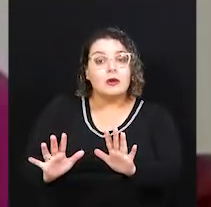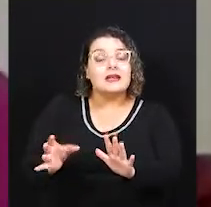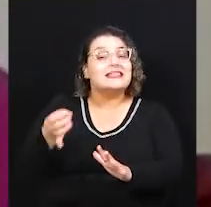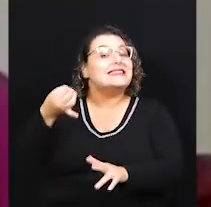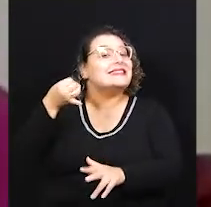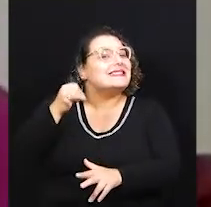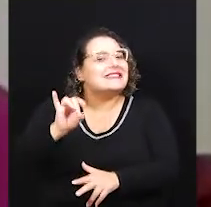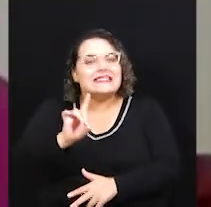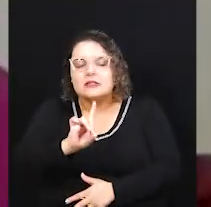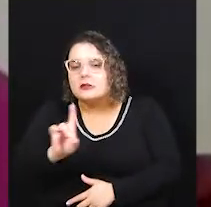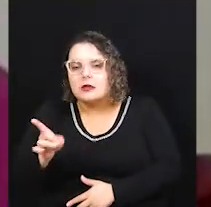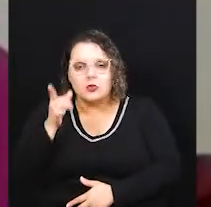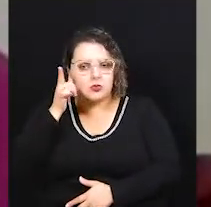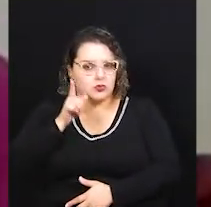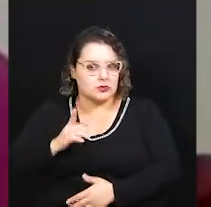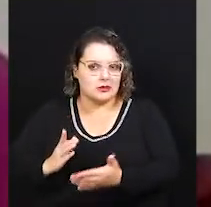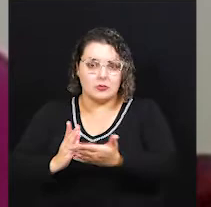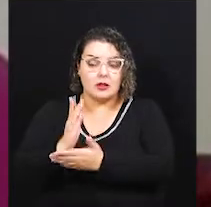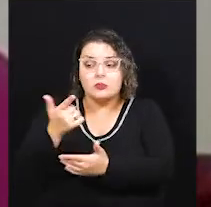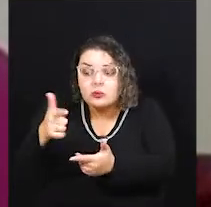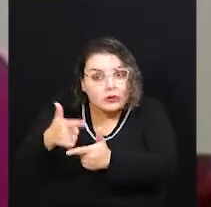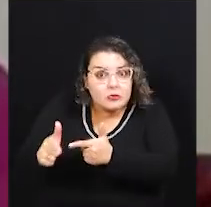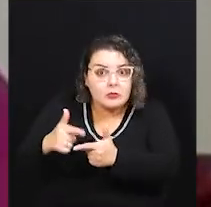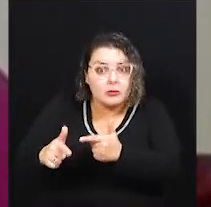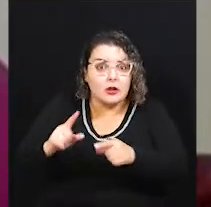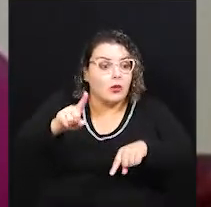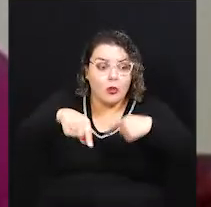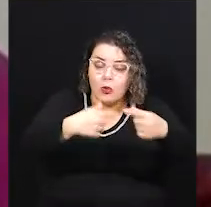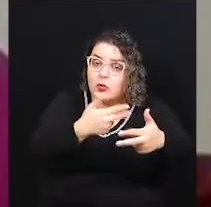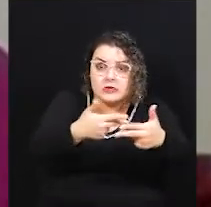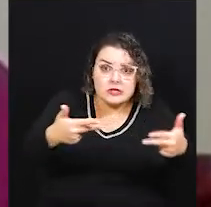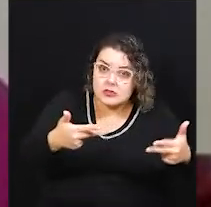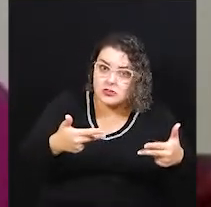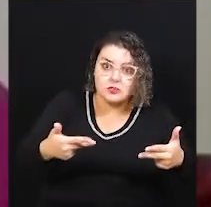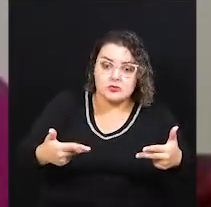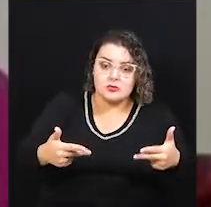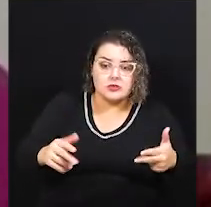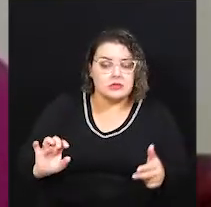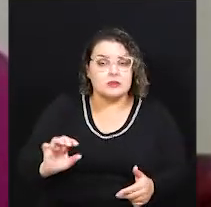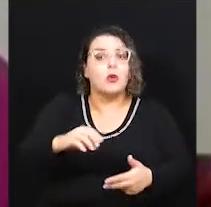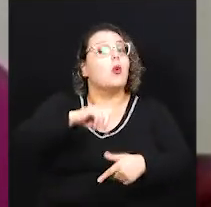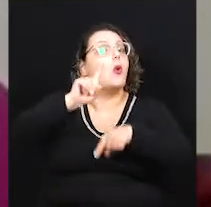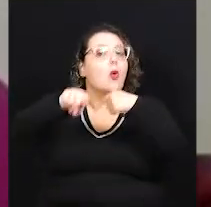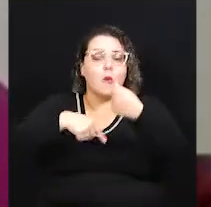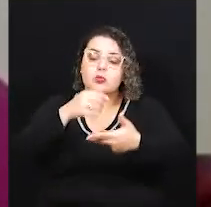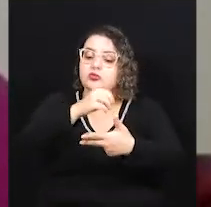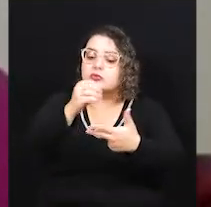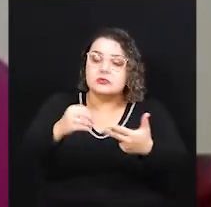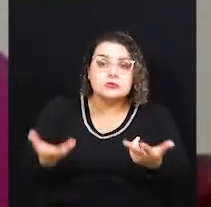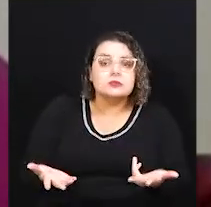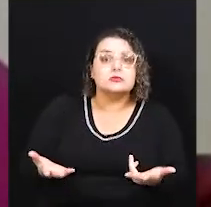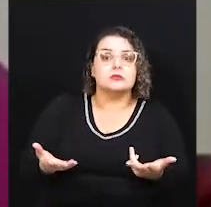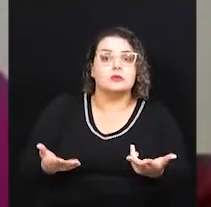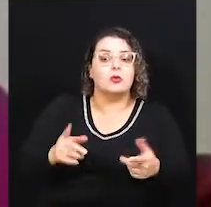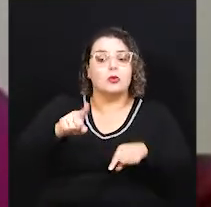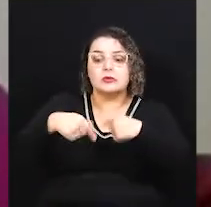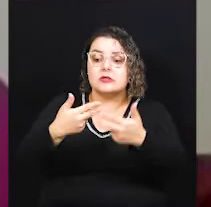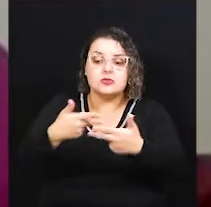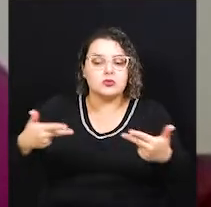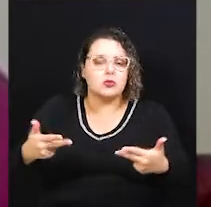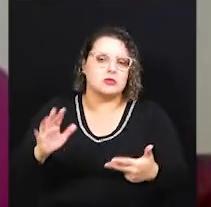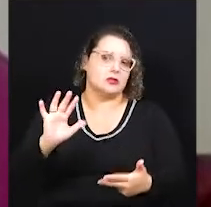não conseguir, né, não tem problema, outras chances virão, outros Enems virão, outras portas se